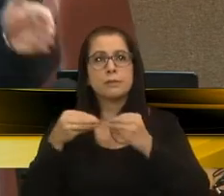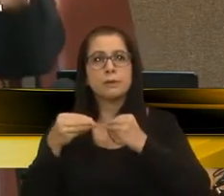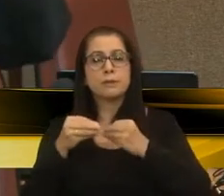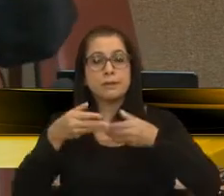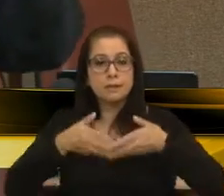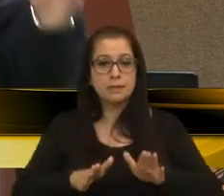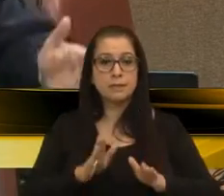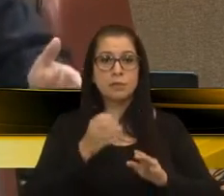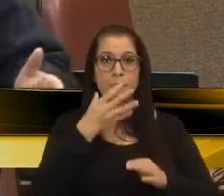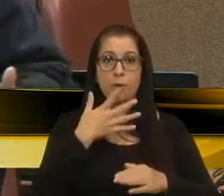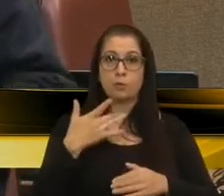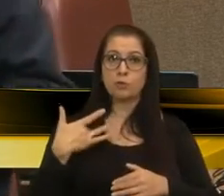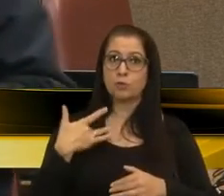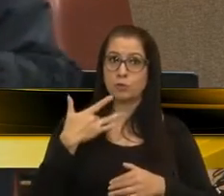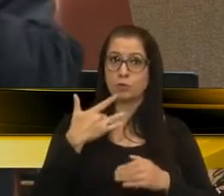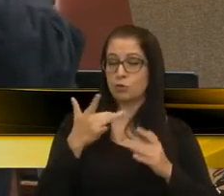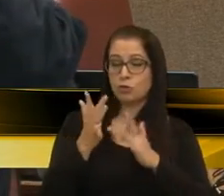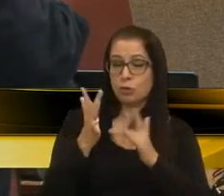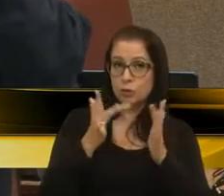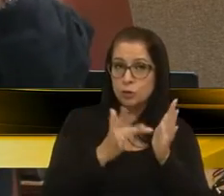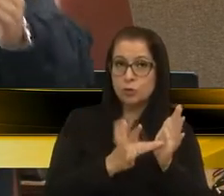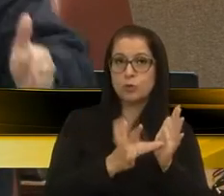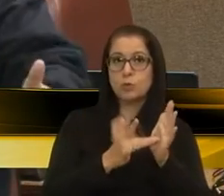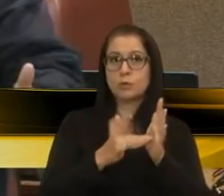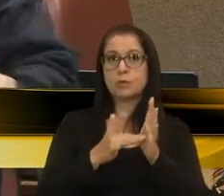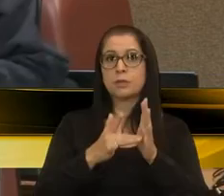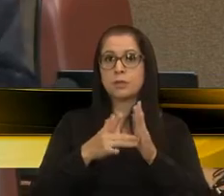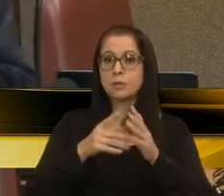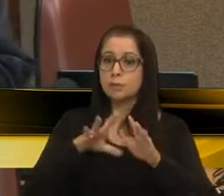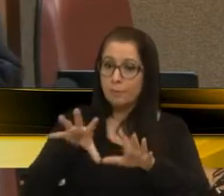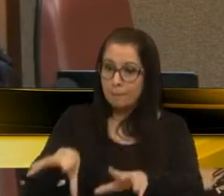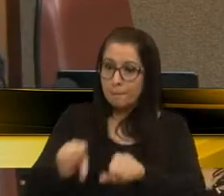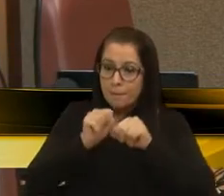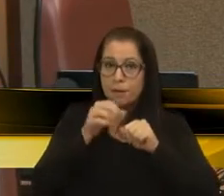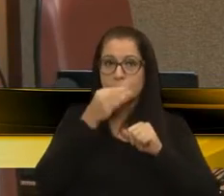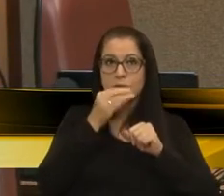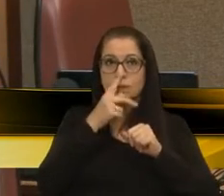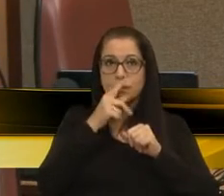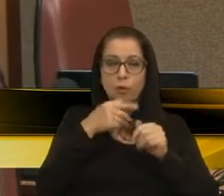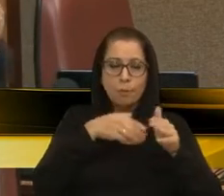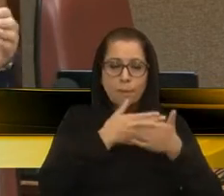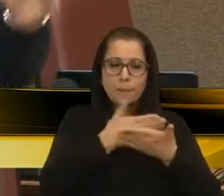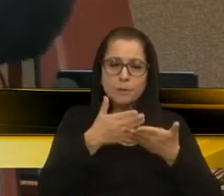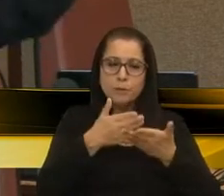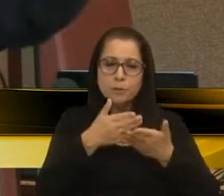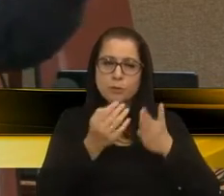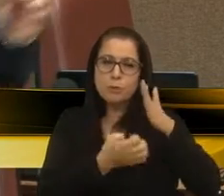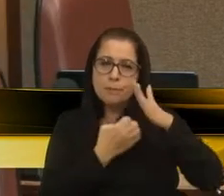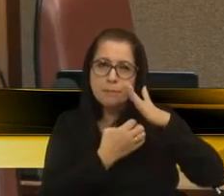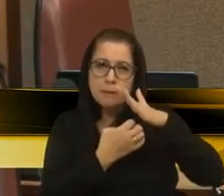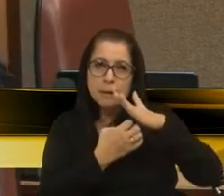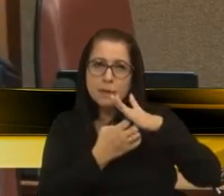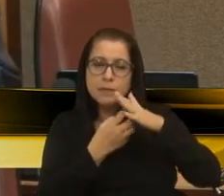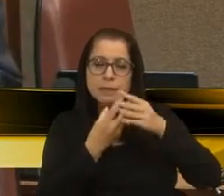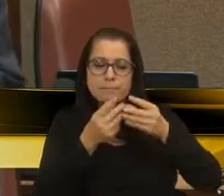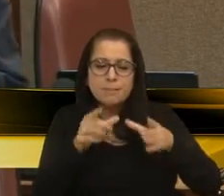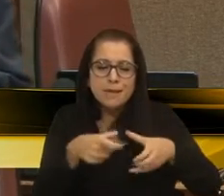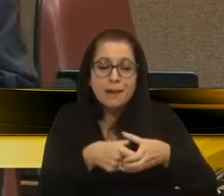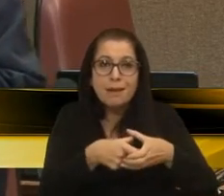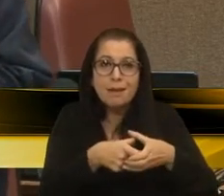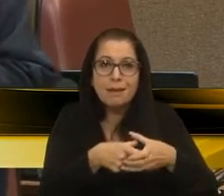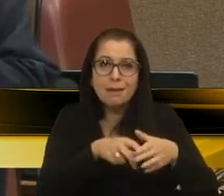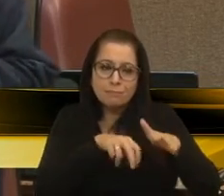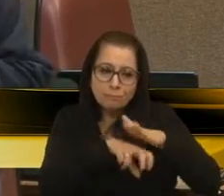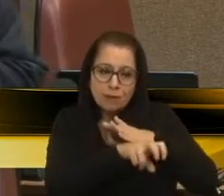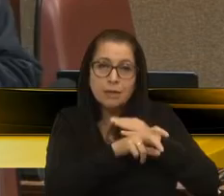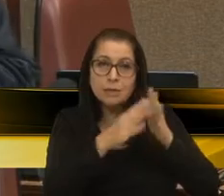Jesus, adotou Caxias, começou numa empresa muito pequena, né, no porão de sua casa, e depois construiu, dando